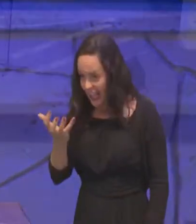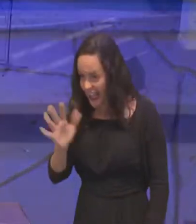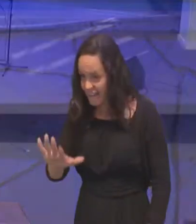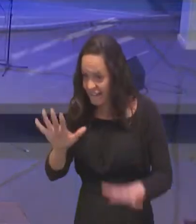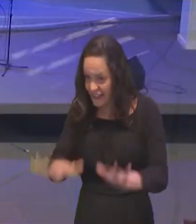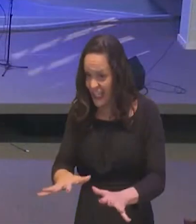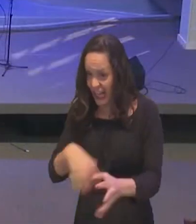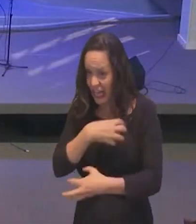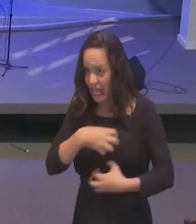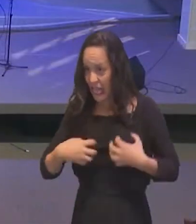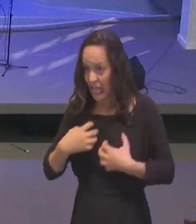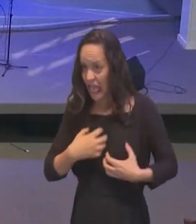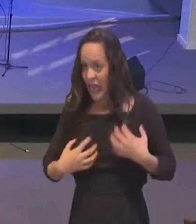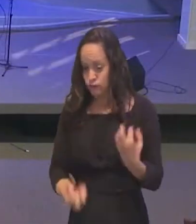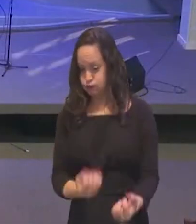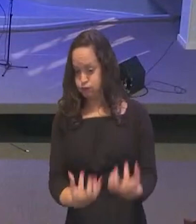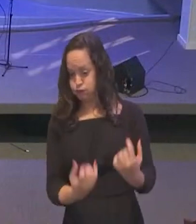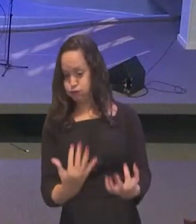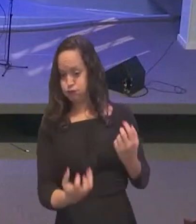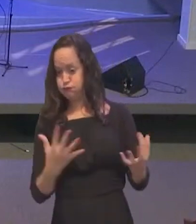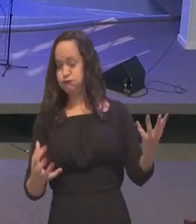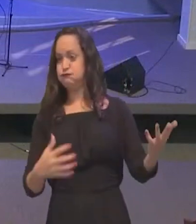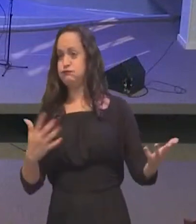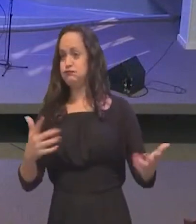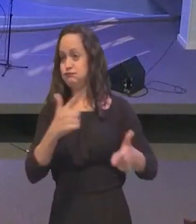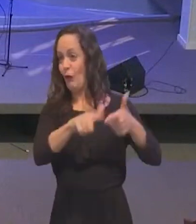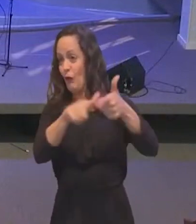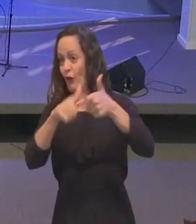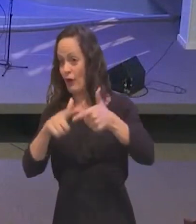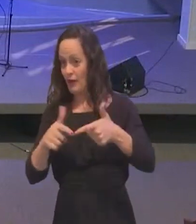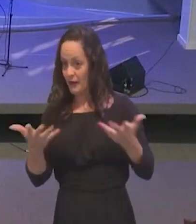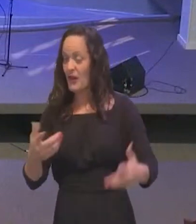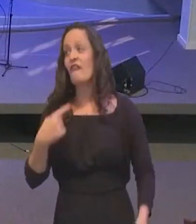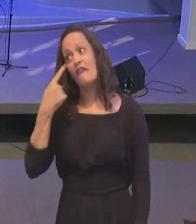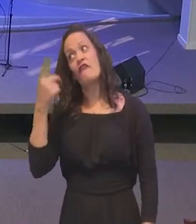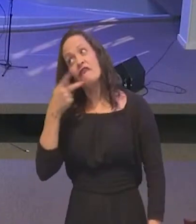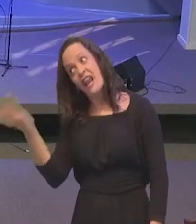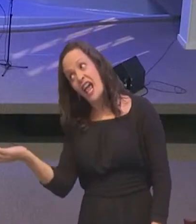o negócio está pegando fogo e você, está vendo, não disse?